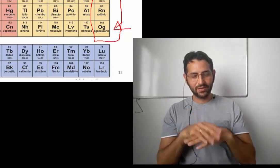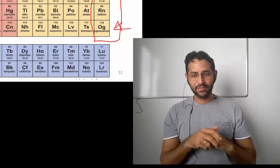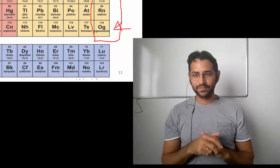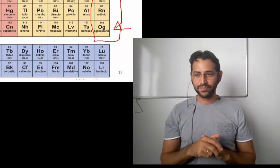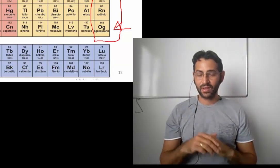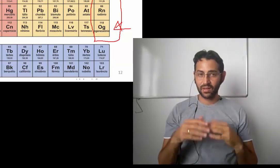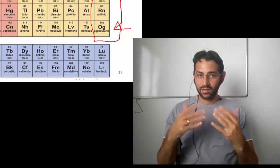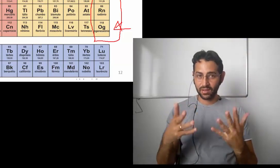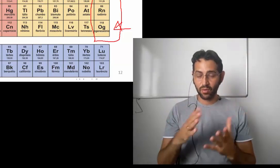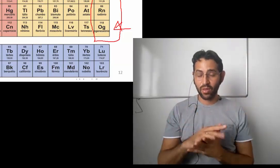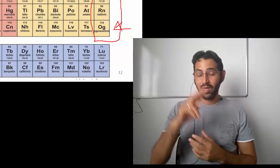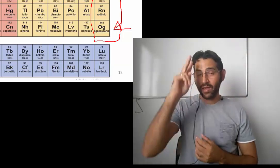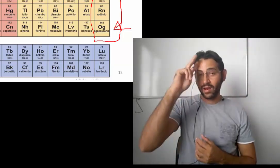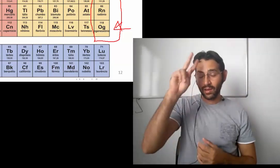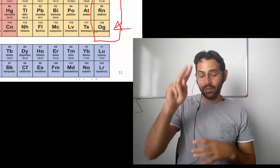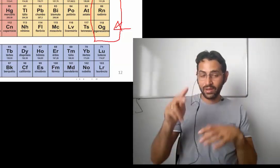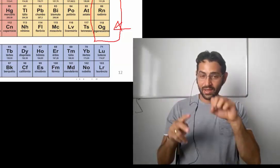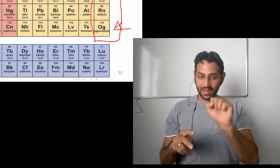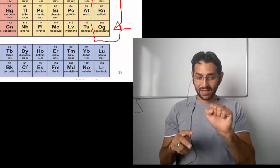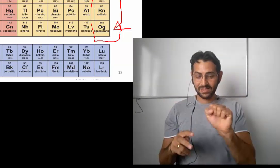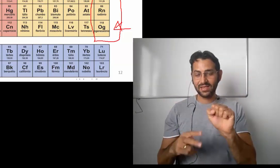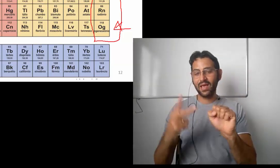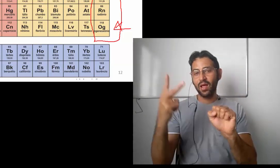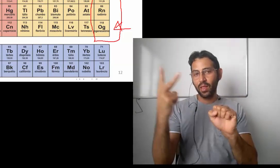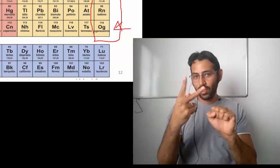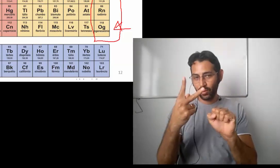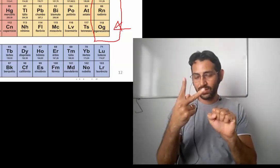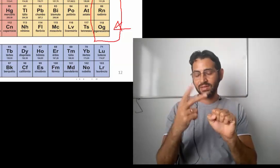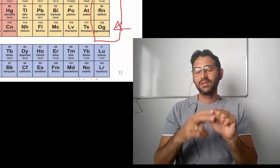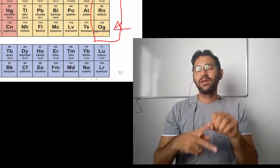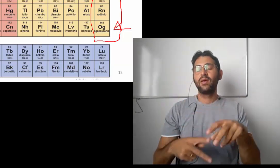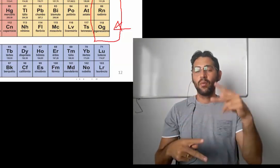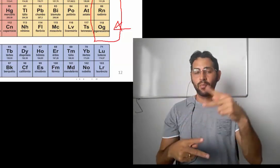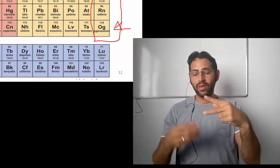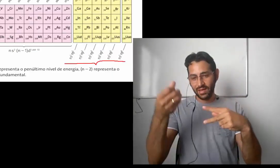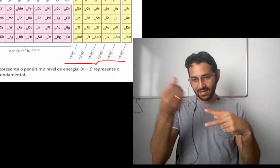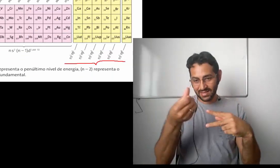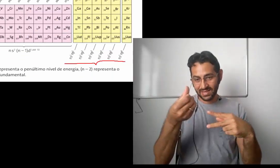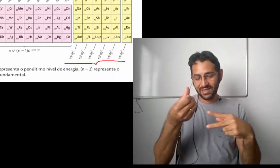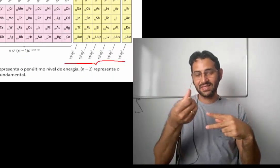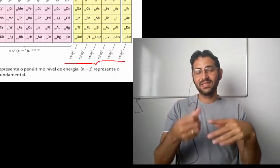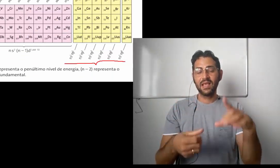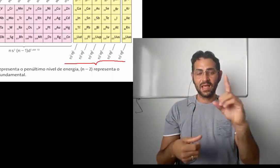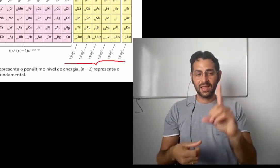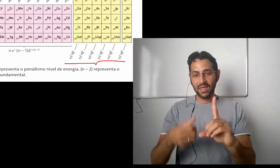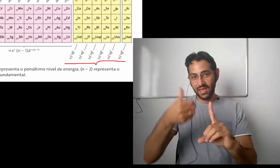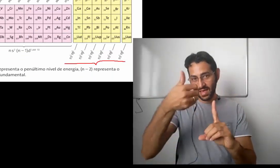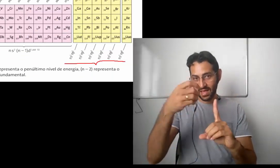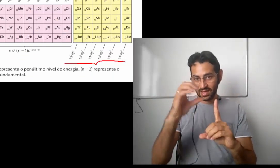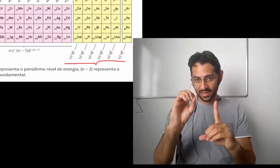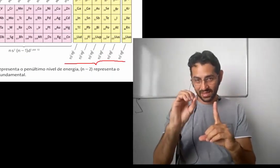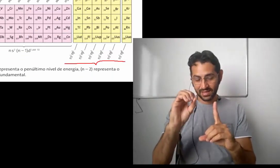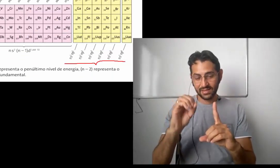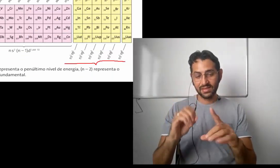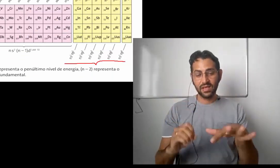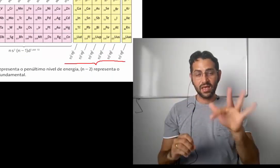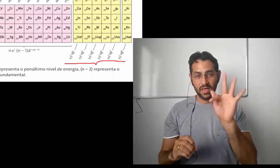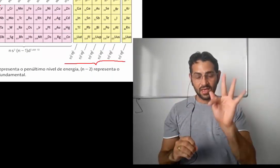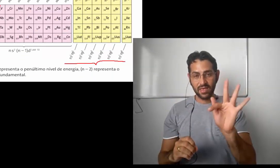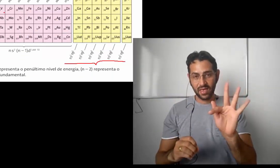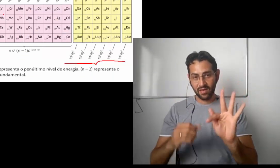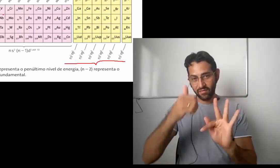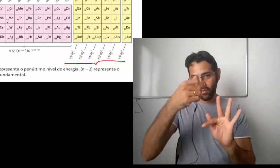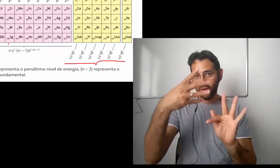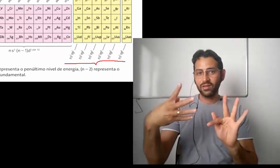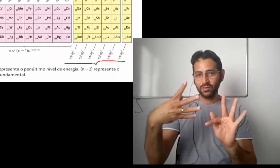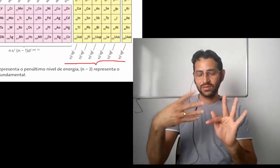assim nobres, né? No sentido de não reagir com os outros. Aqui também para explicar um pouco sobre a tabela periódica dos metais de